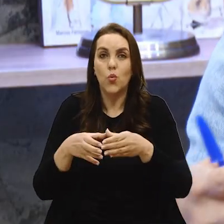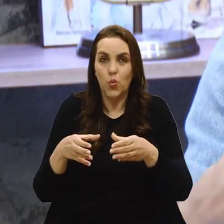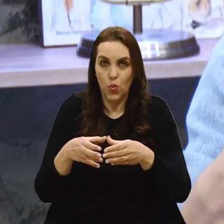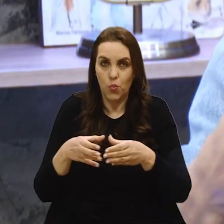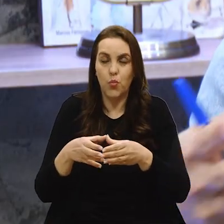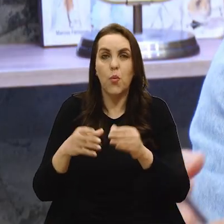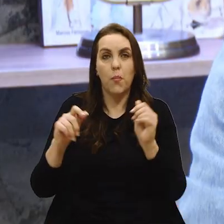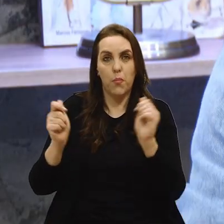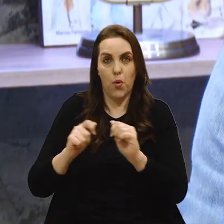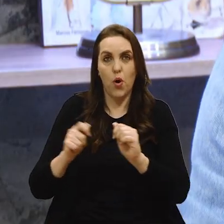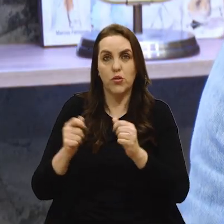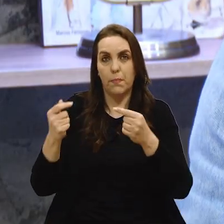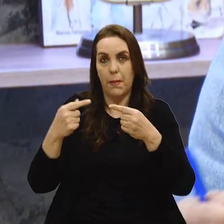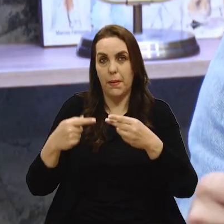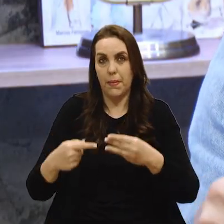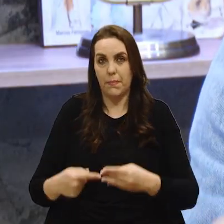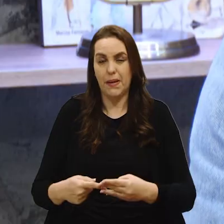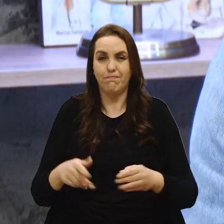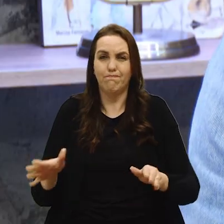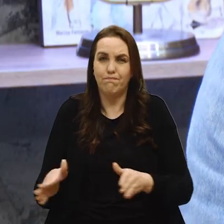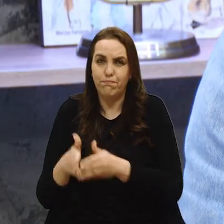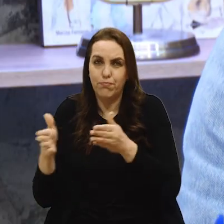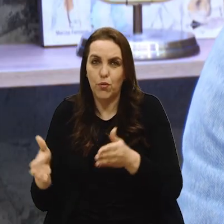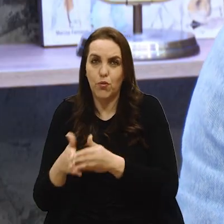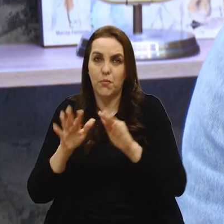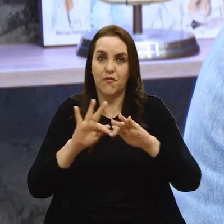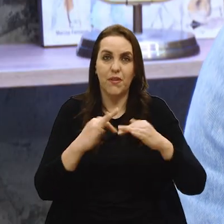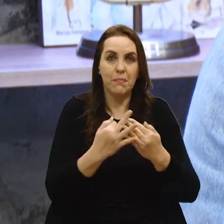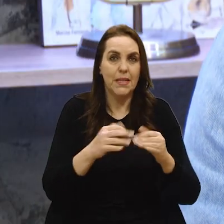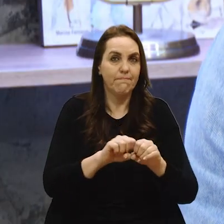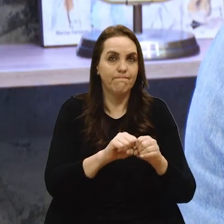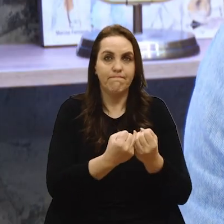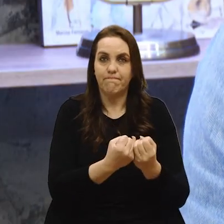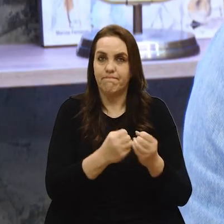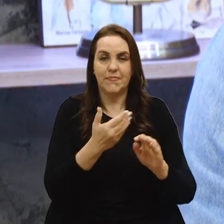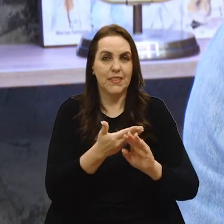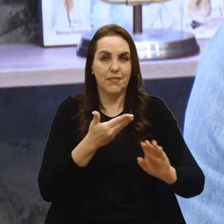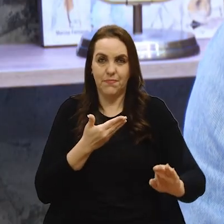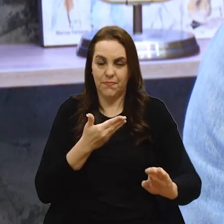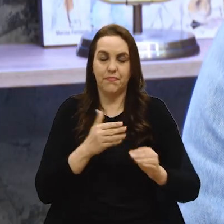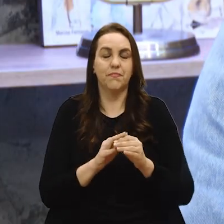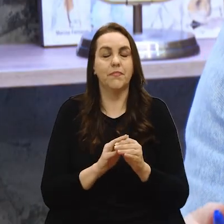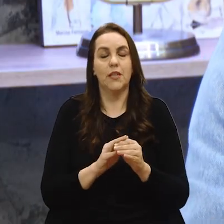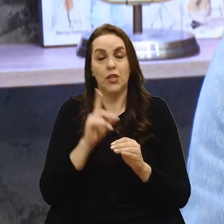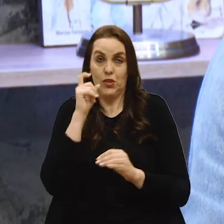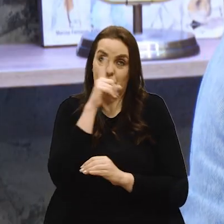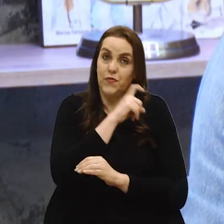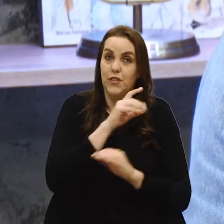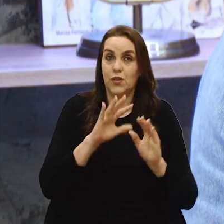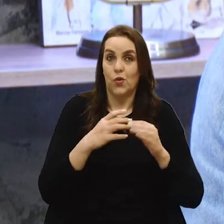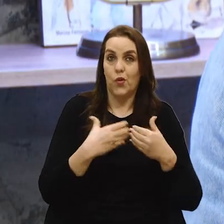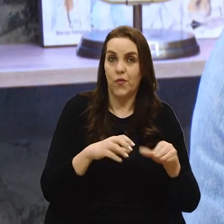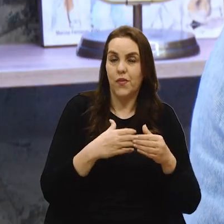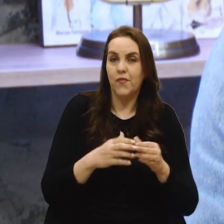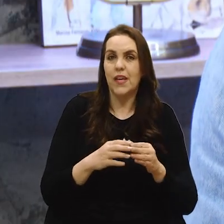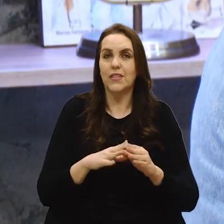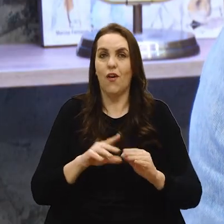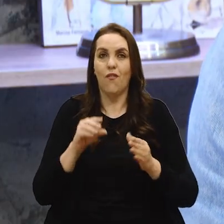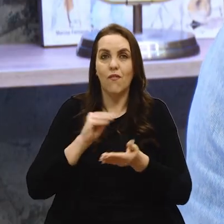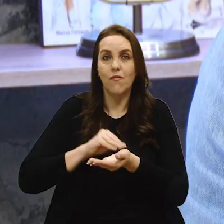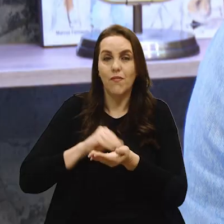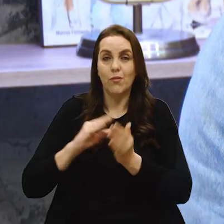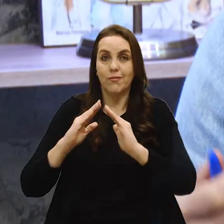um grupo que pode ser caracterizado pela extrema pobreza, vínculos familiares rompidos ou fragilizados, a falta de moradia